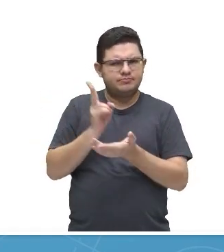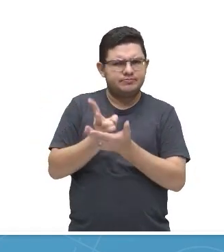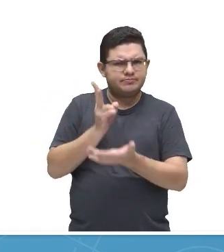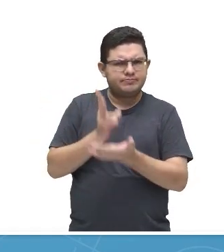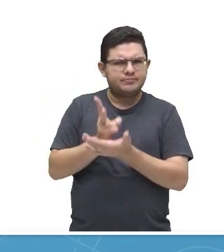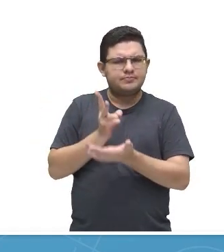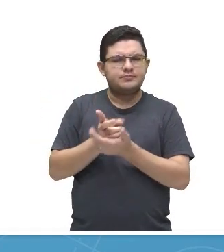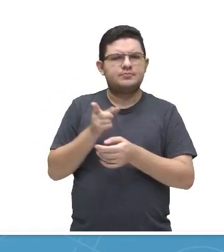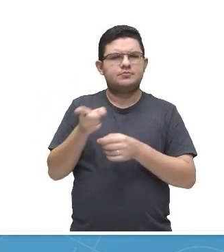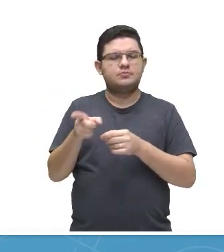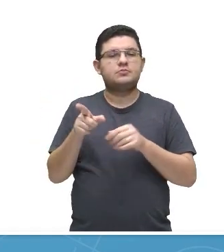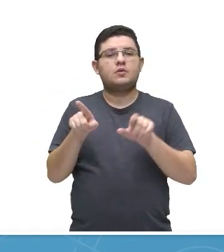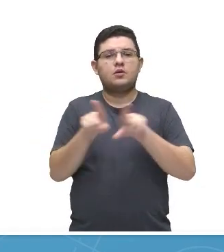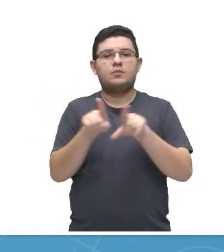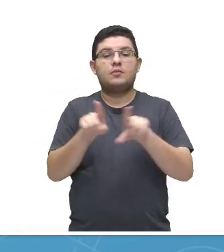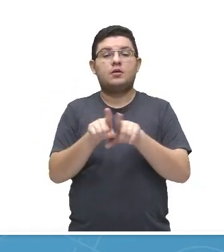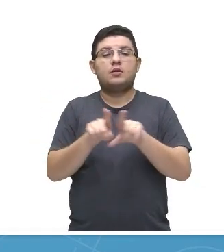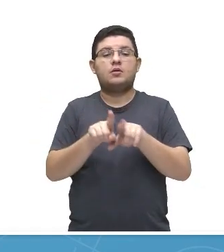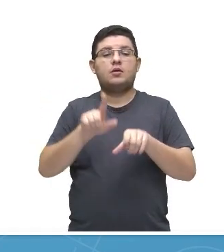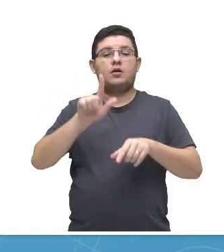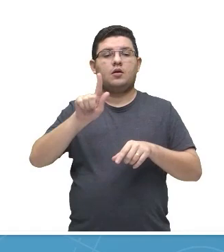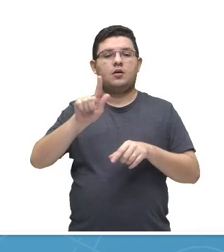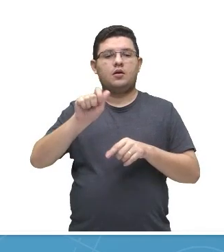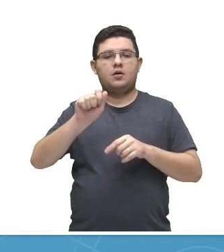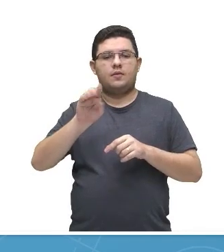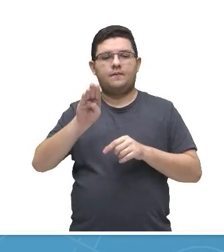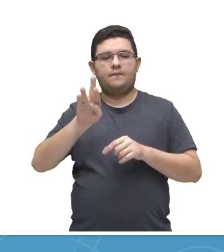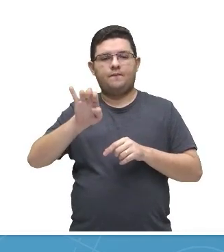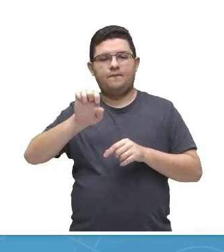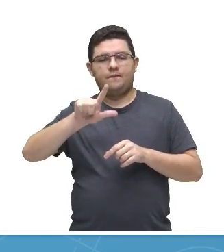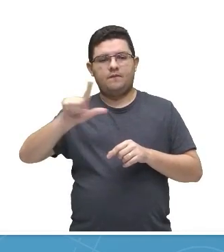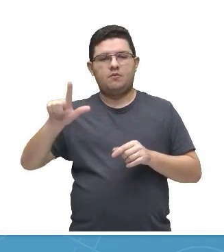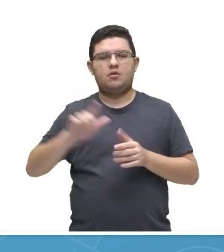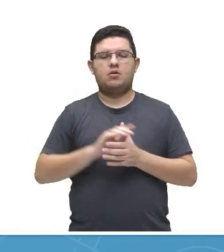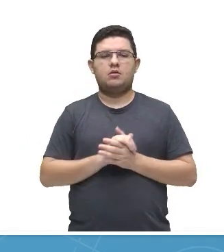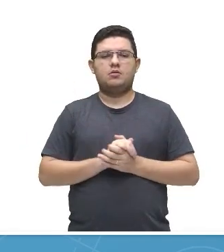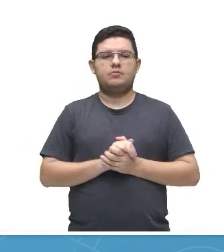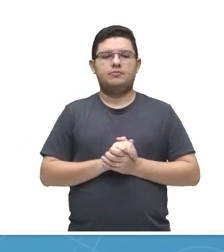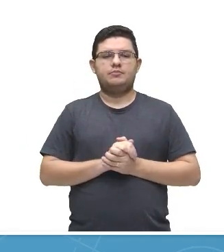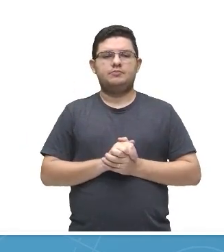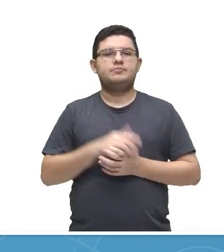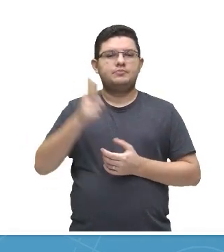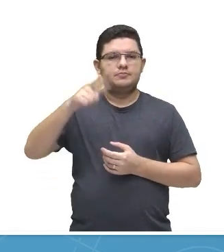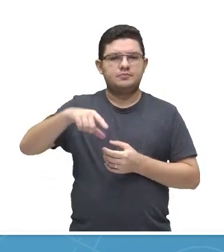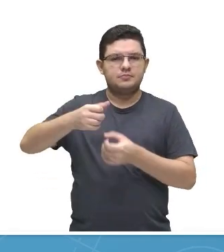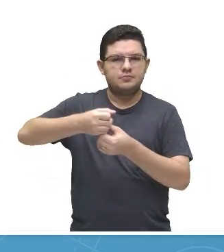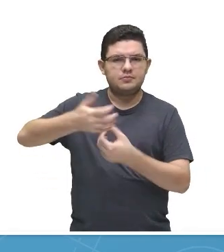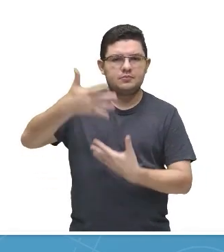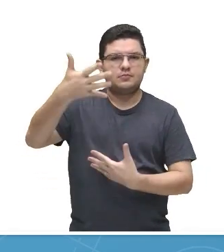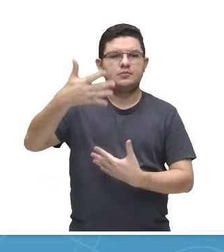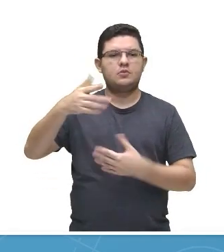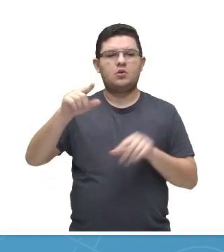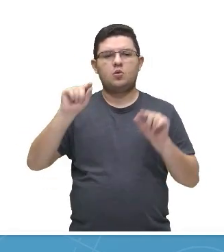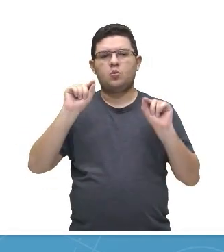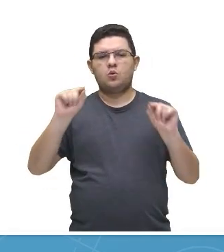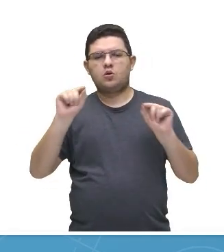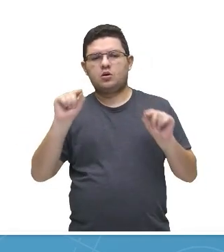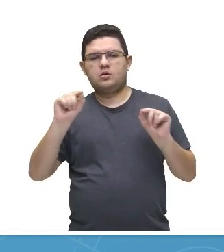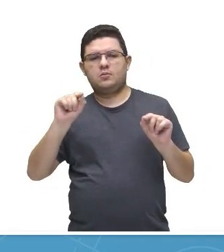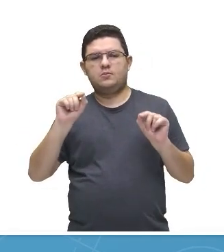Do Antônio, do Gabriel, deixa-me ver, temos mais outros participando.